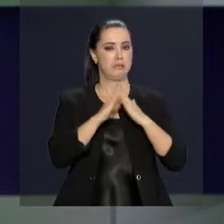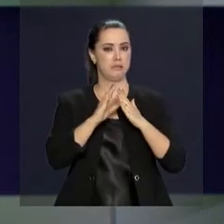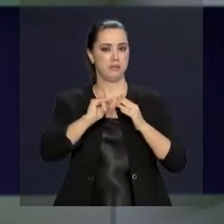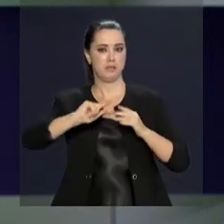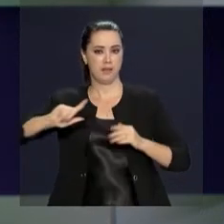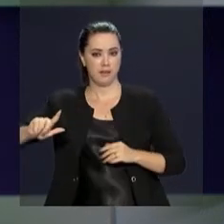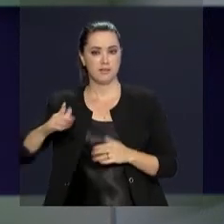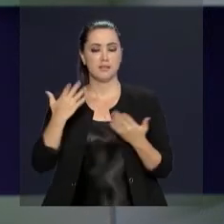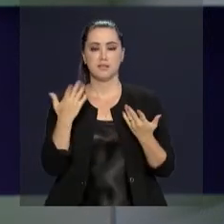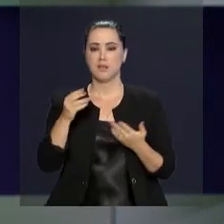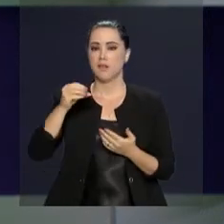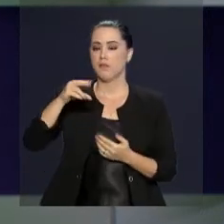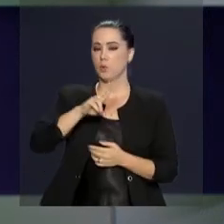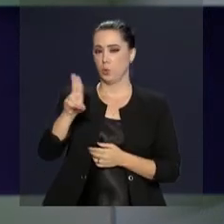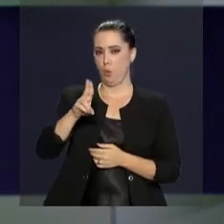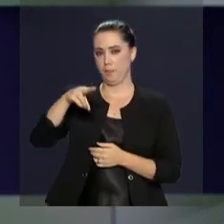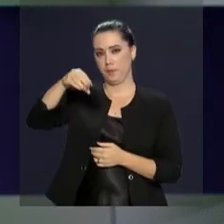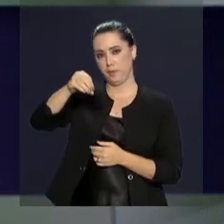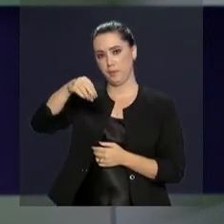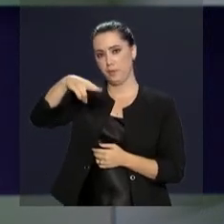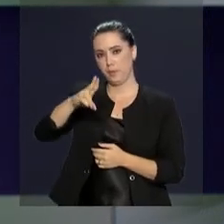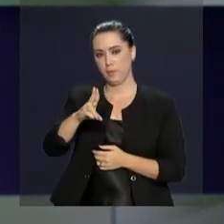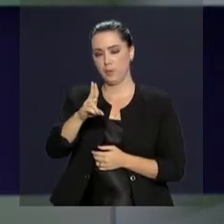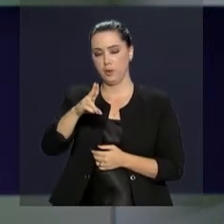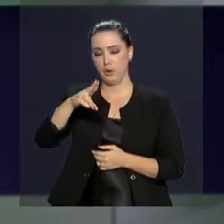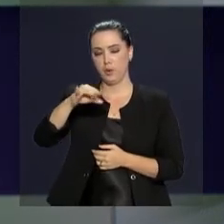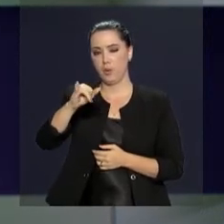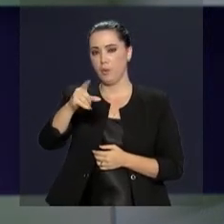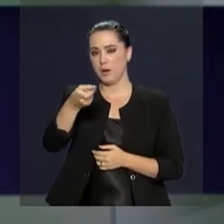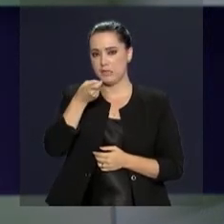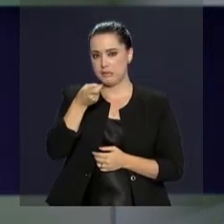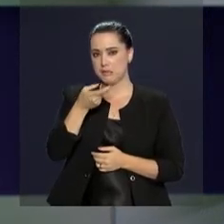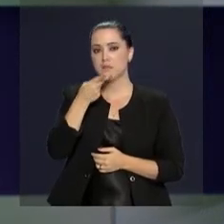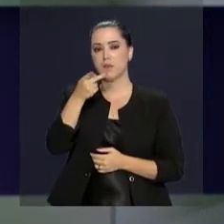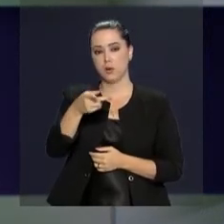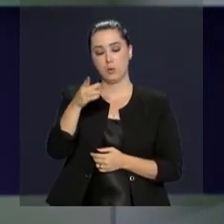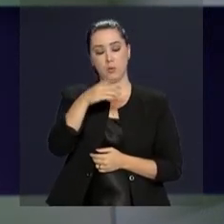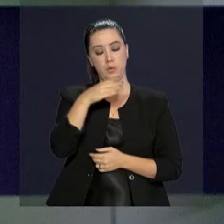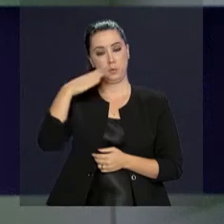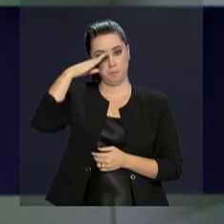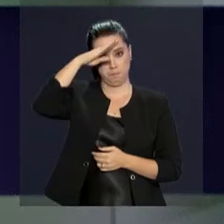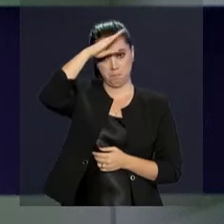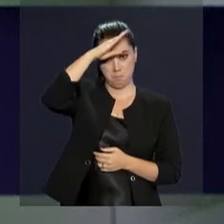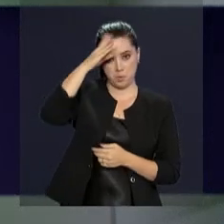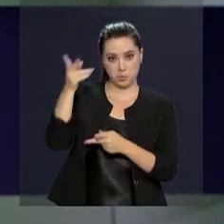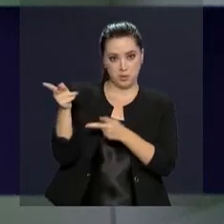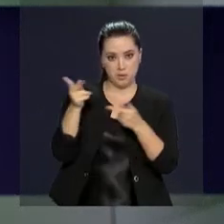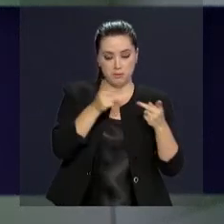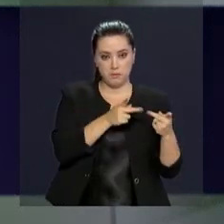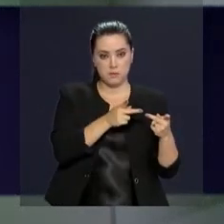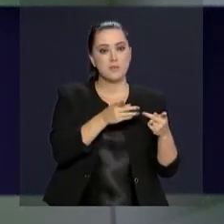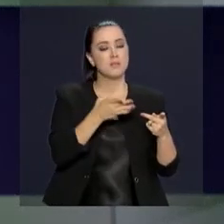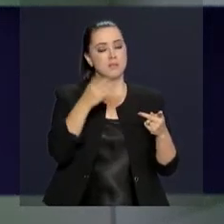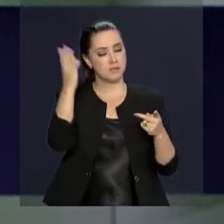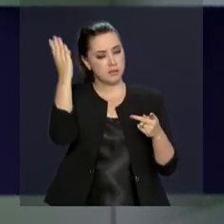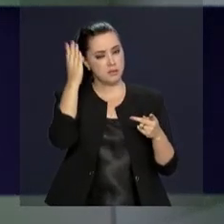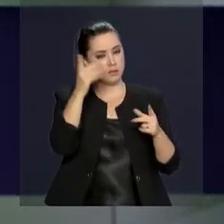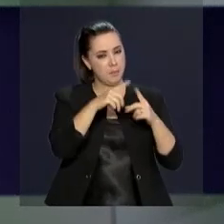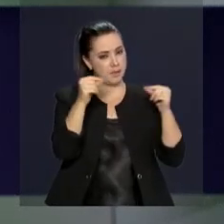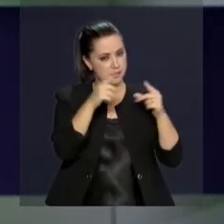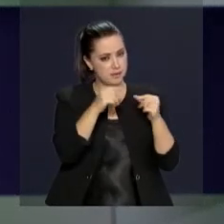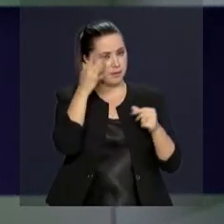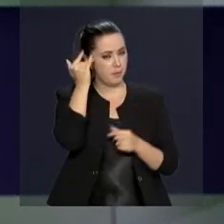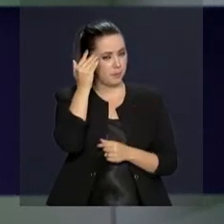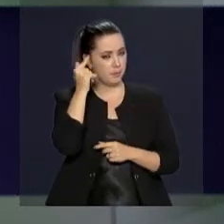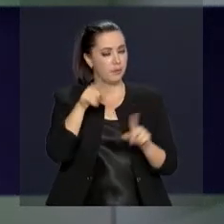lorenzoni confirmou a vinda do presidente eleito jair bolsonaro amanhã à brasília porém zone falou também que o trabalho do gabinete